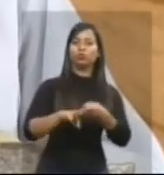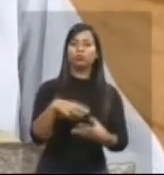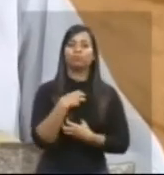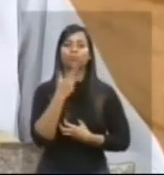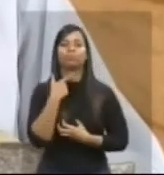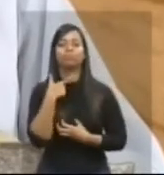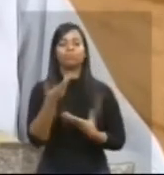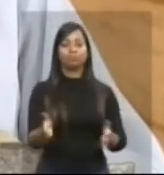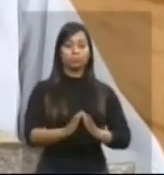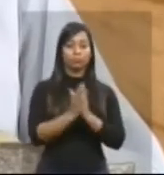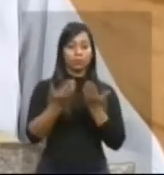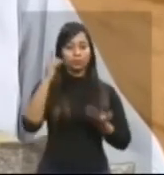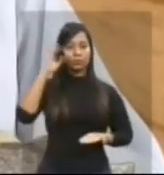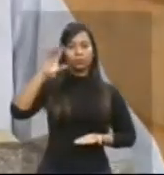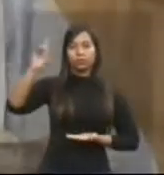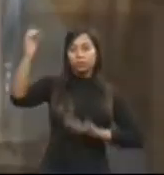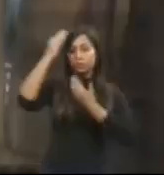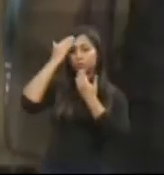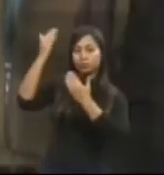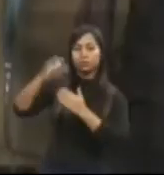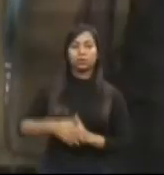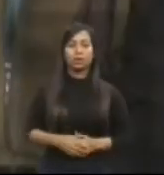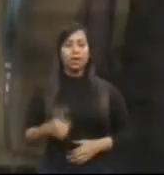esperava." Palavra do Senhor.